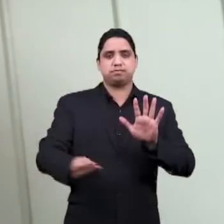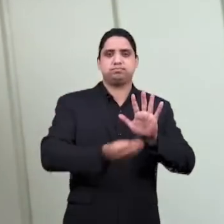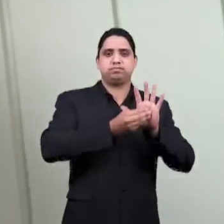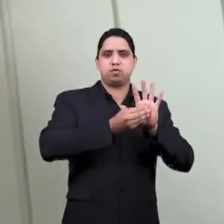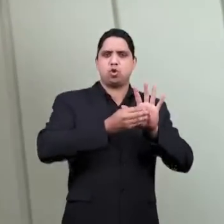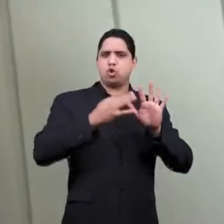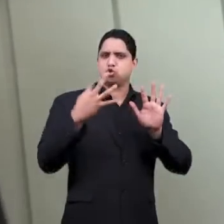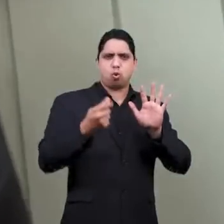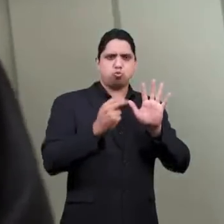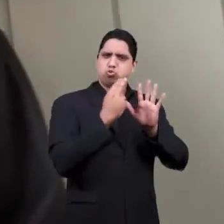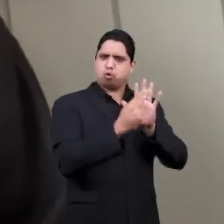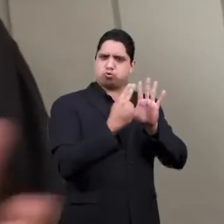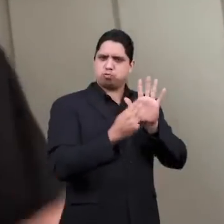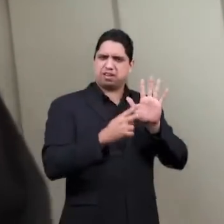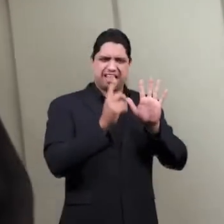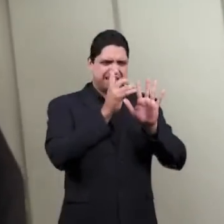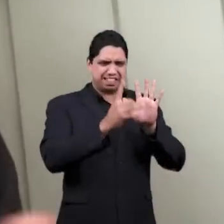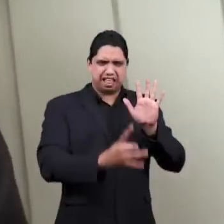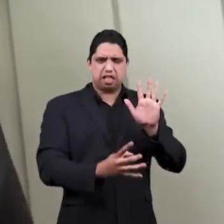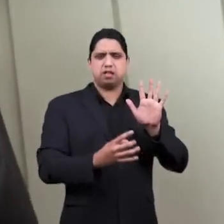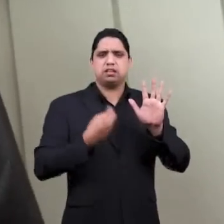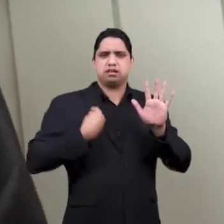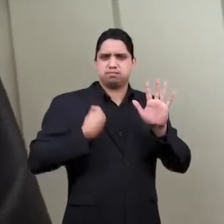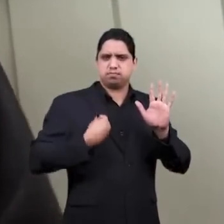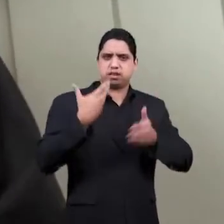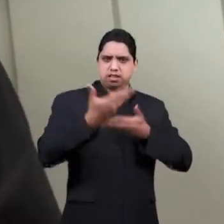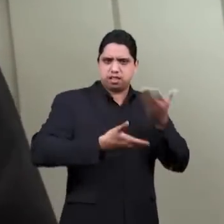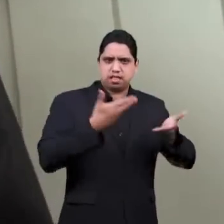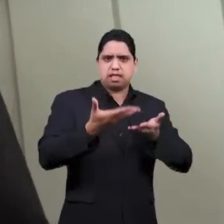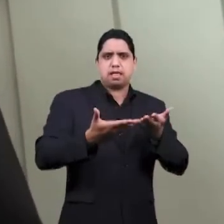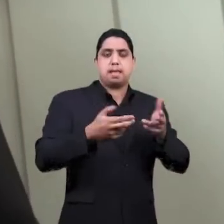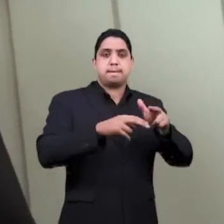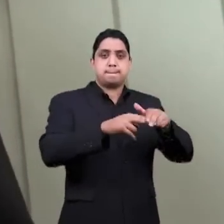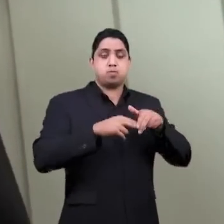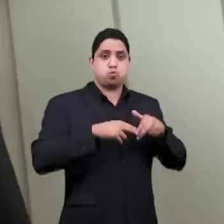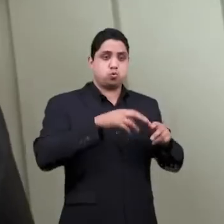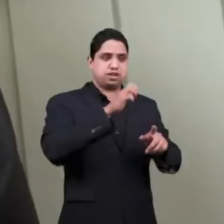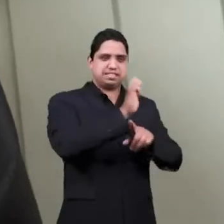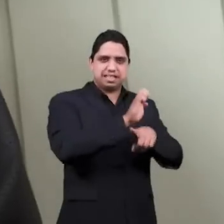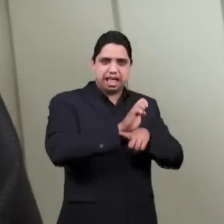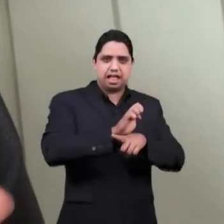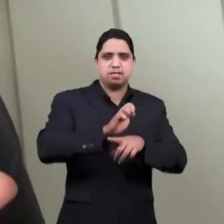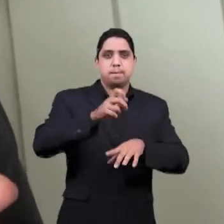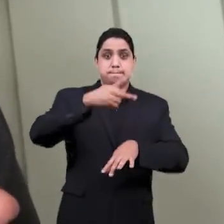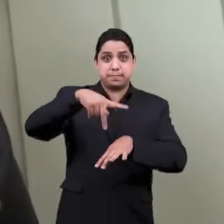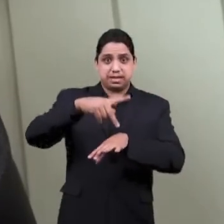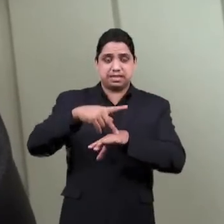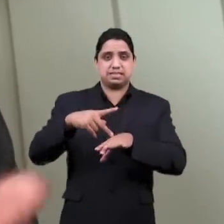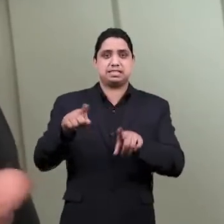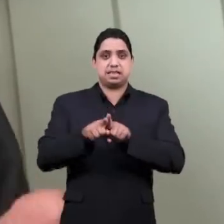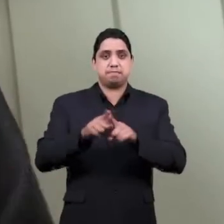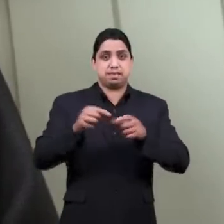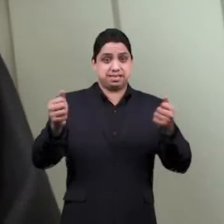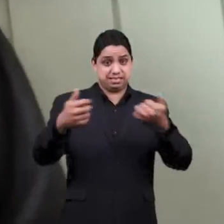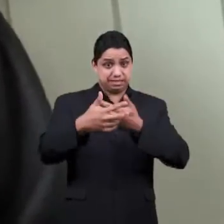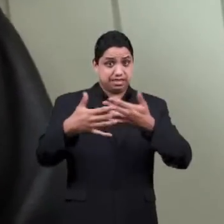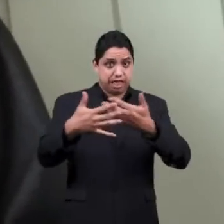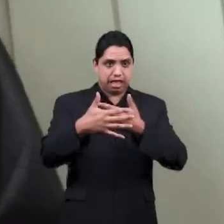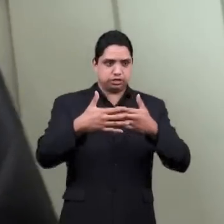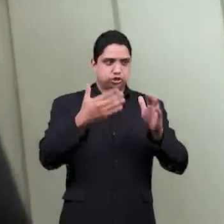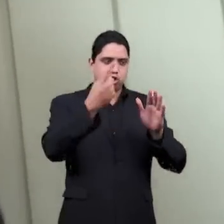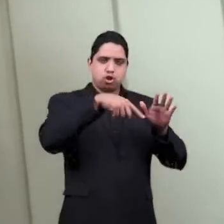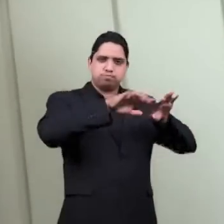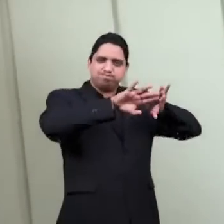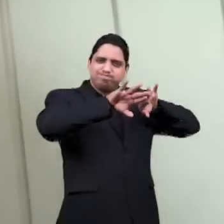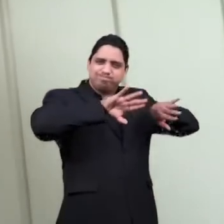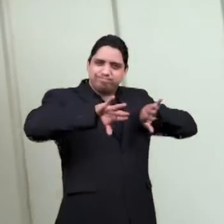postados com todos os nomes dos irmãos que enviaram as participações, separados por estados, por países e até mesmo por cidades, né? E os